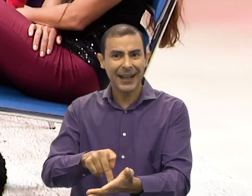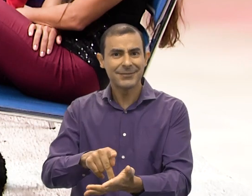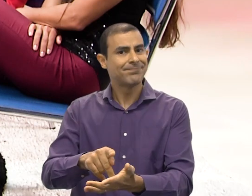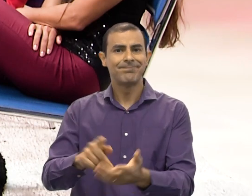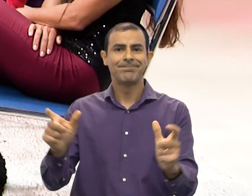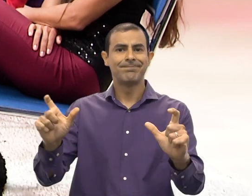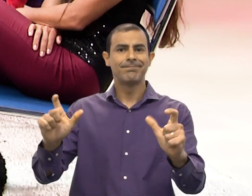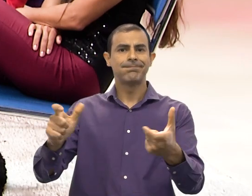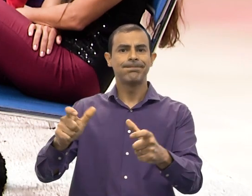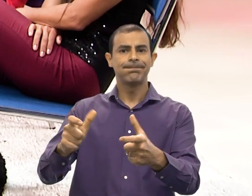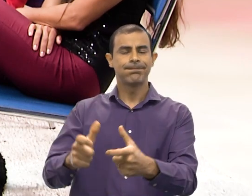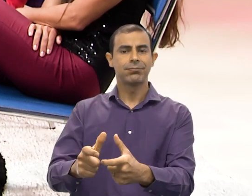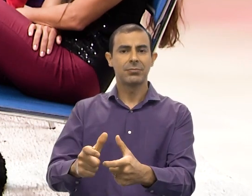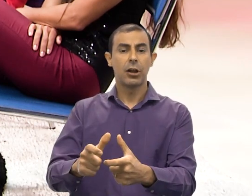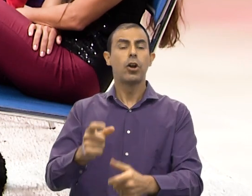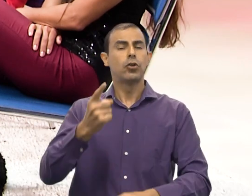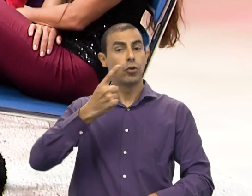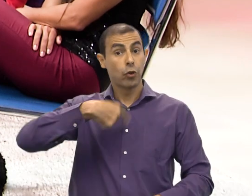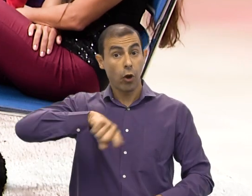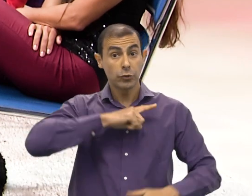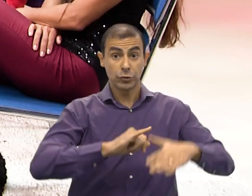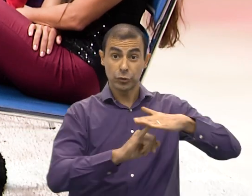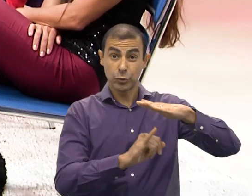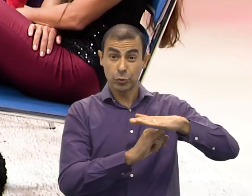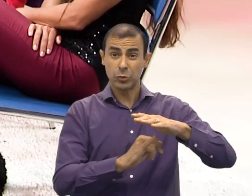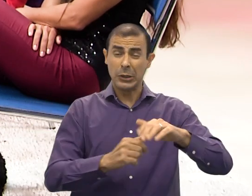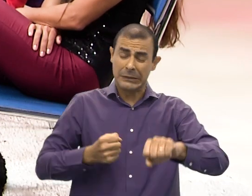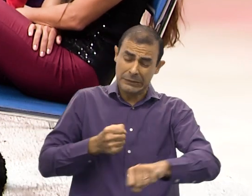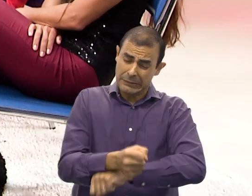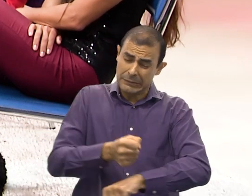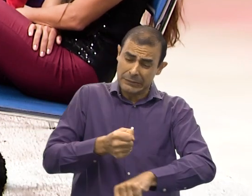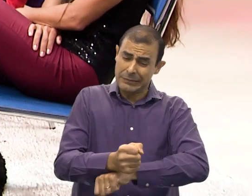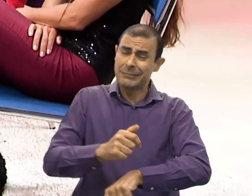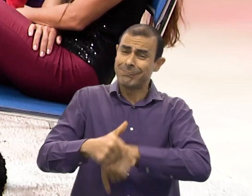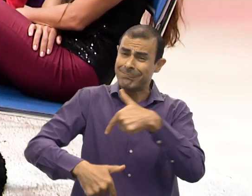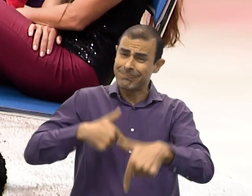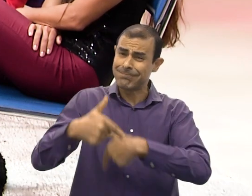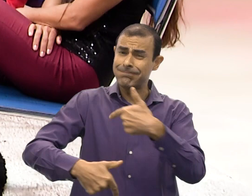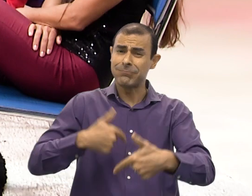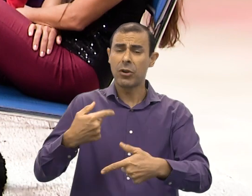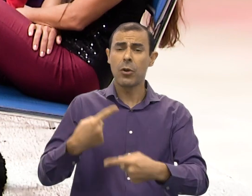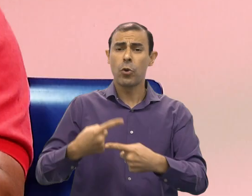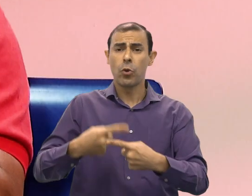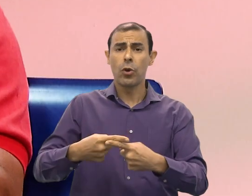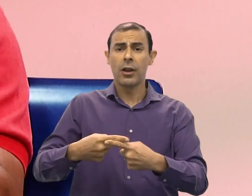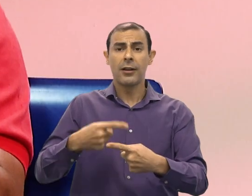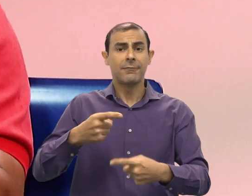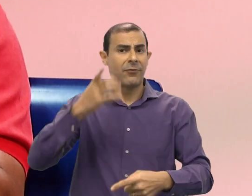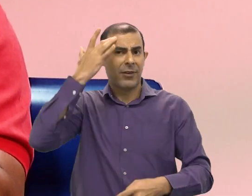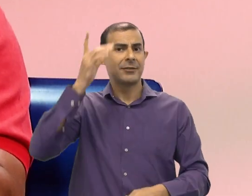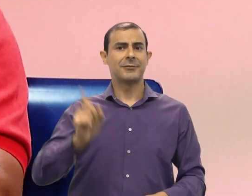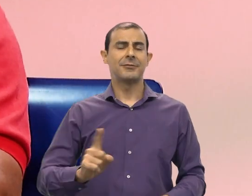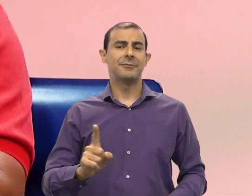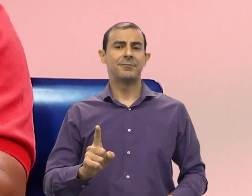nosso trabalho é contínuo, incansável e principalmente com muita alegria, porque